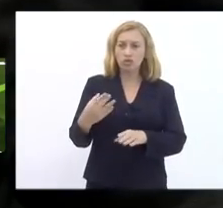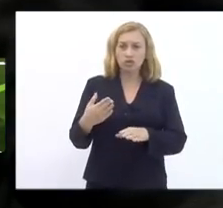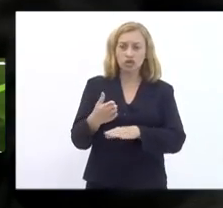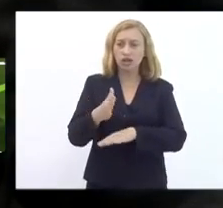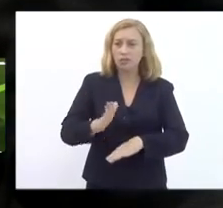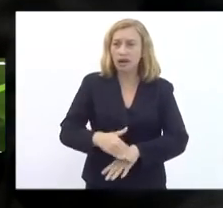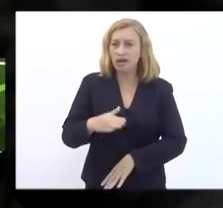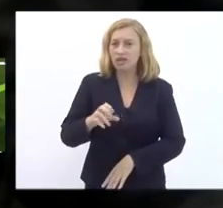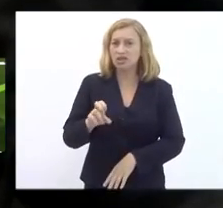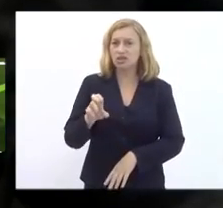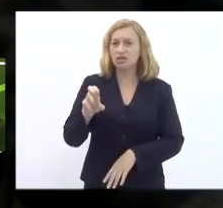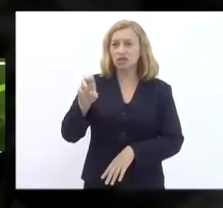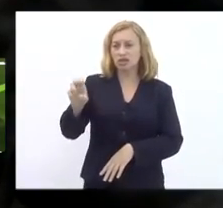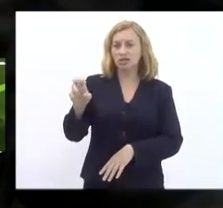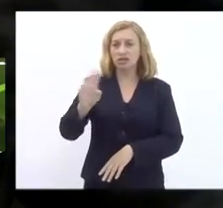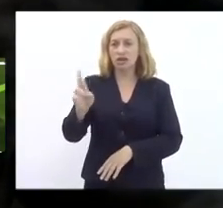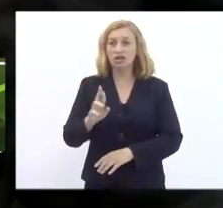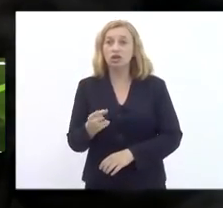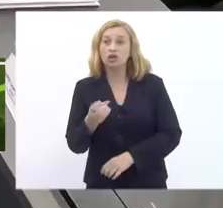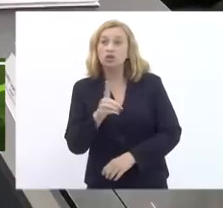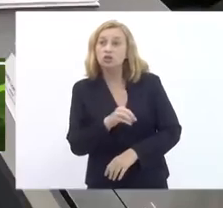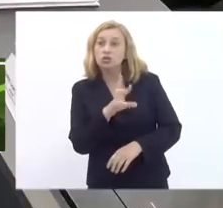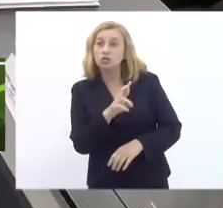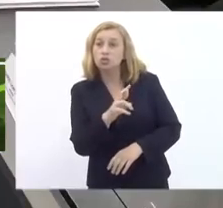atual, de R$ 5,00. Doutor Scholl?